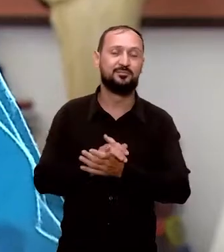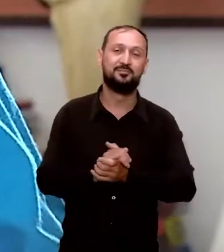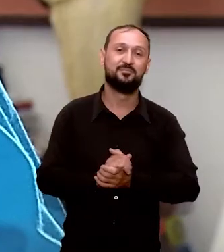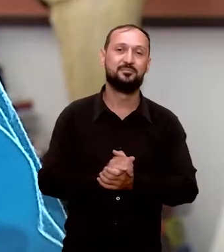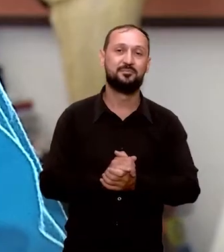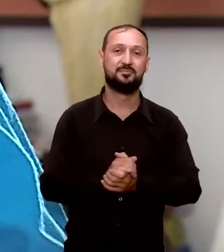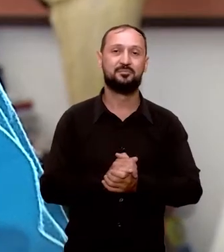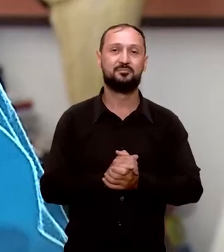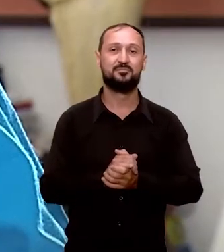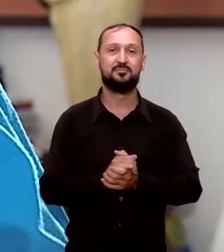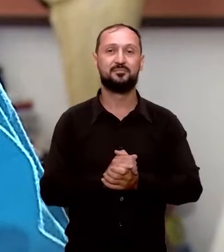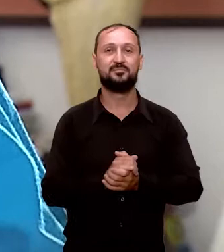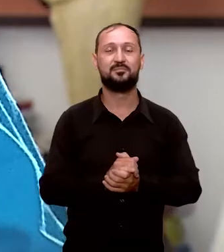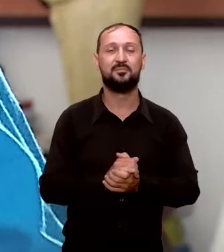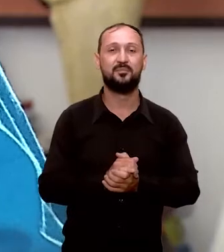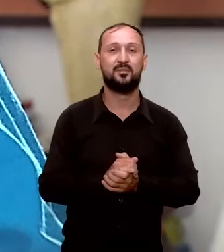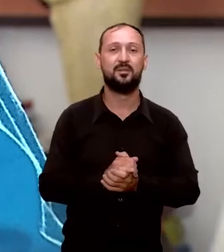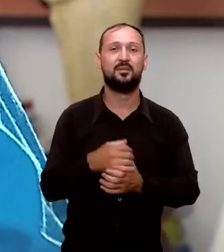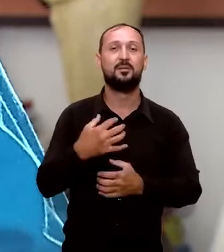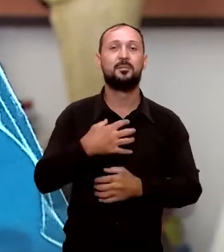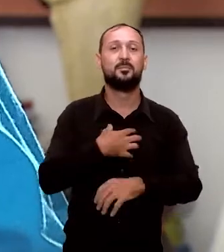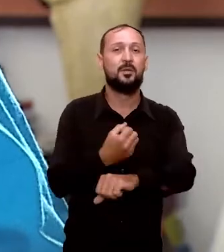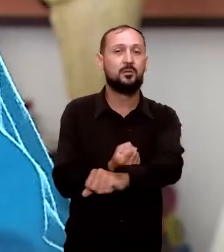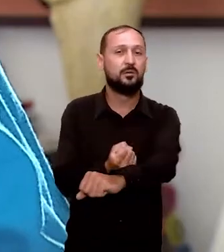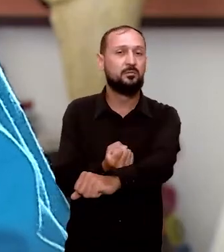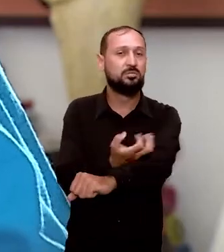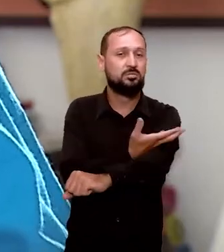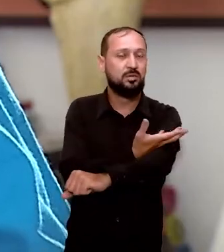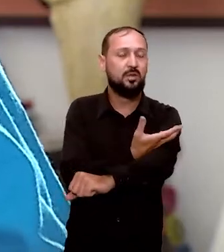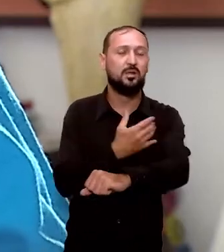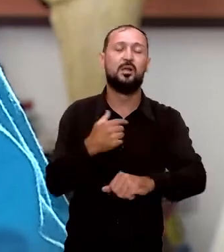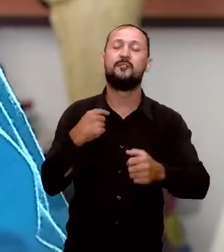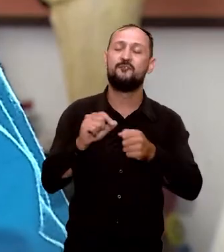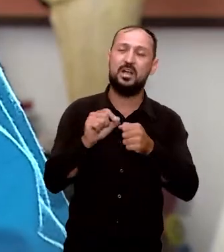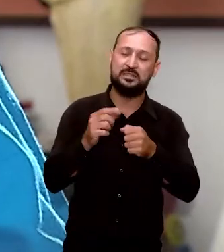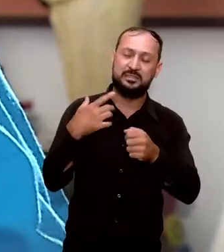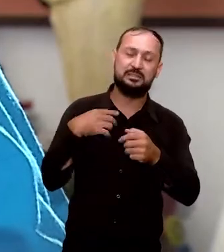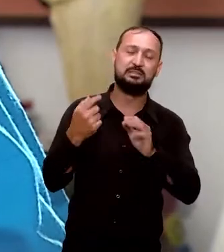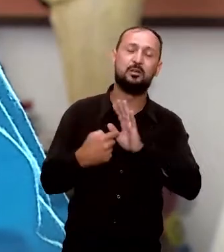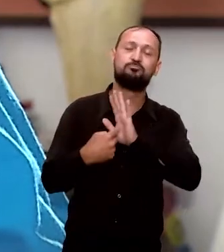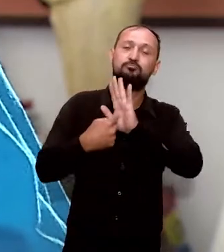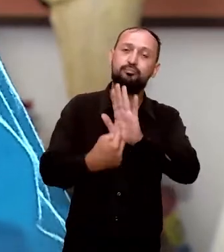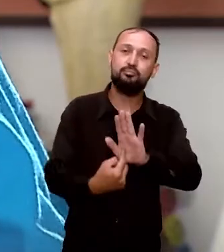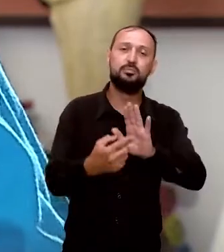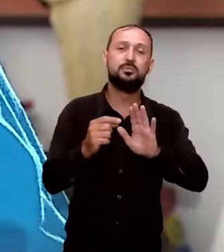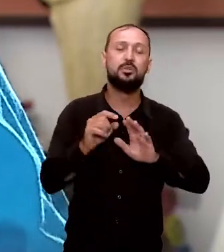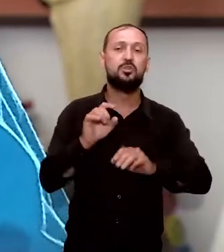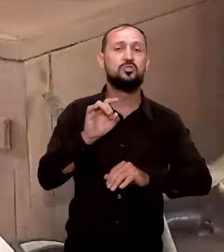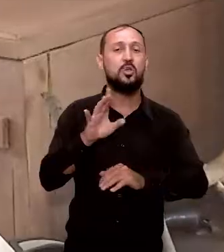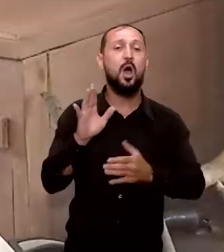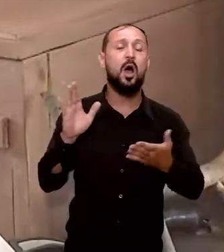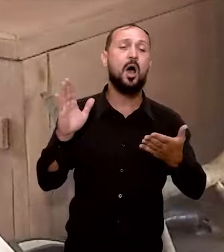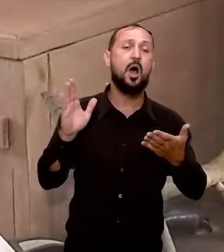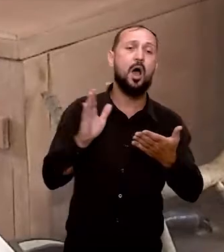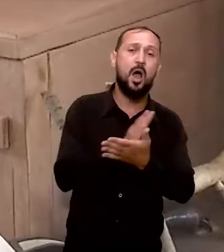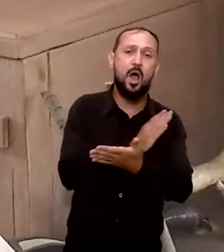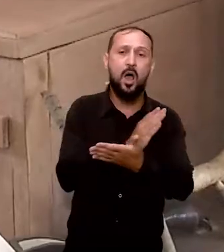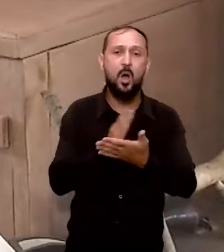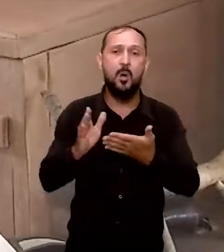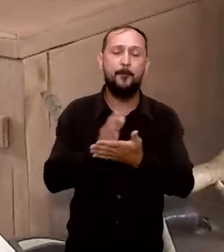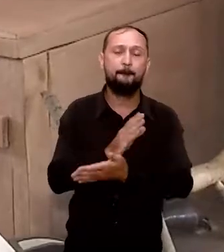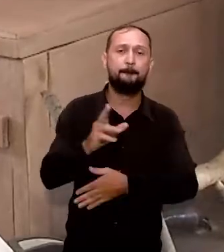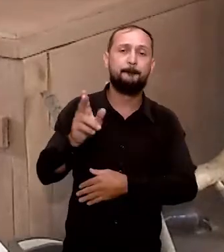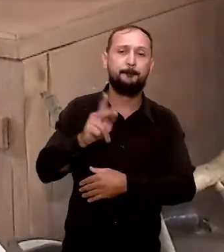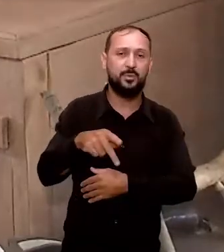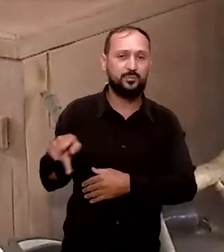pintava. Então, eu punha muito sentimento em tudo que eu fazia. E com exceção de